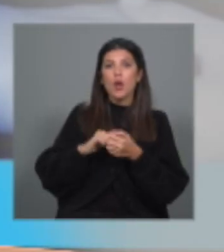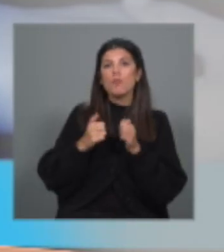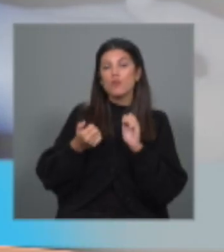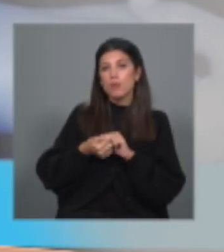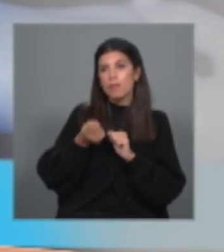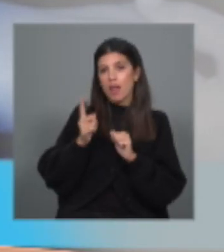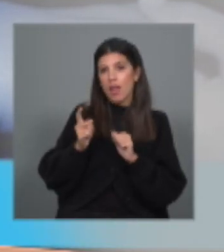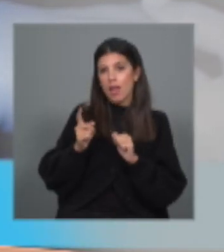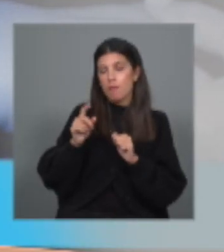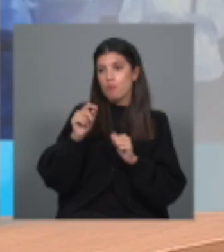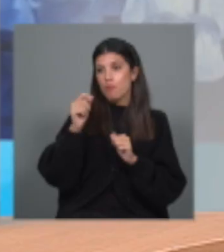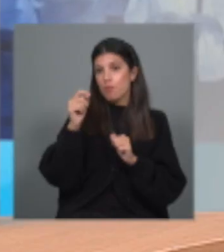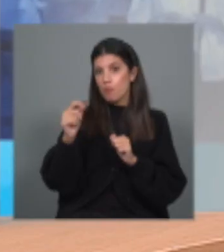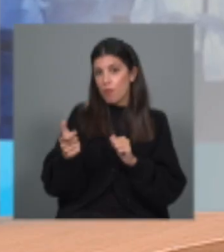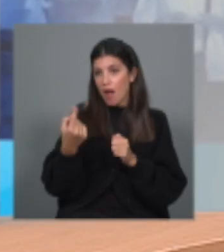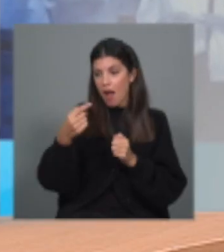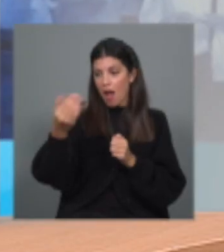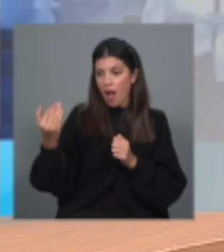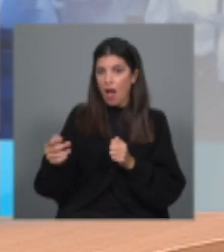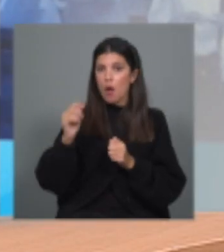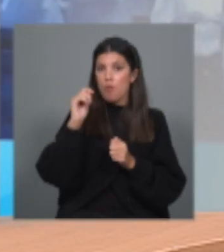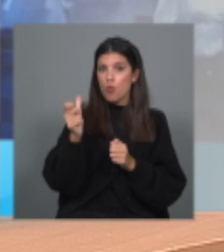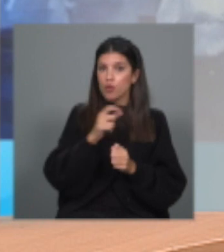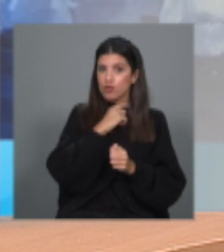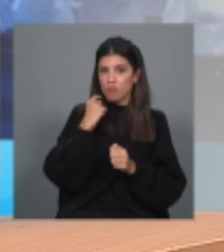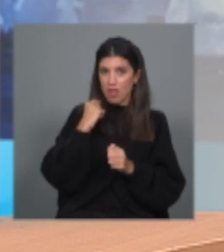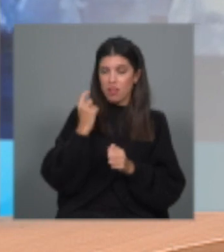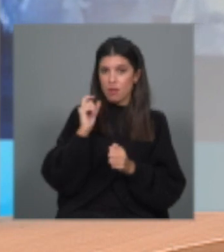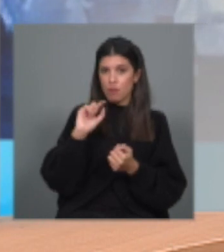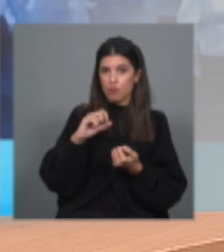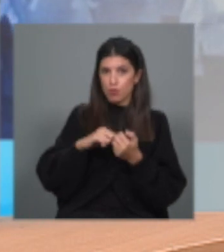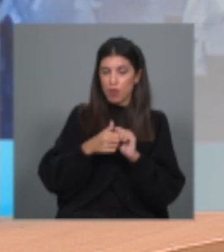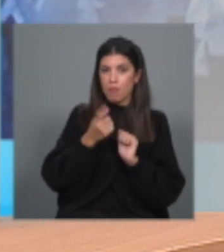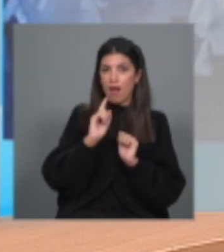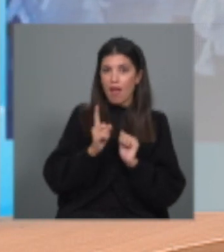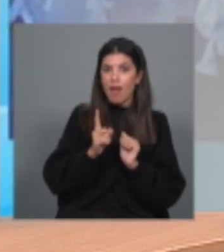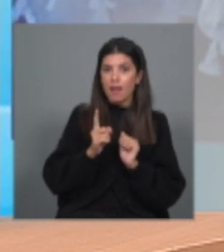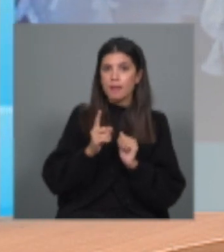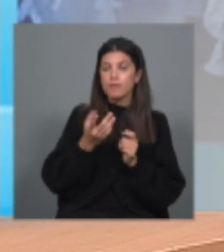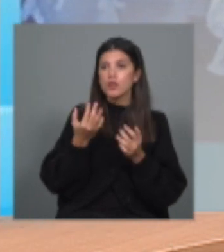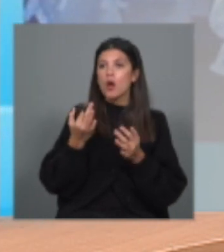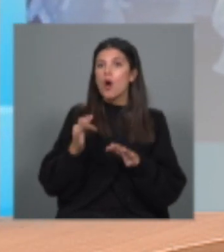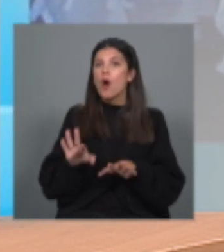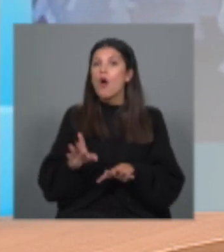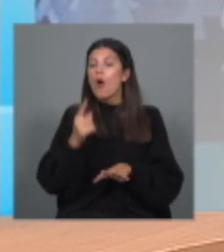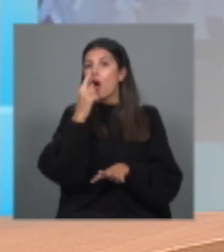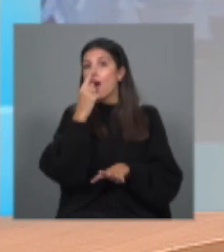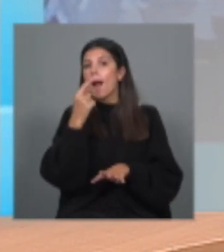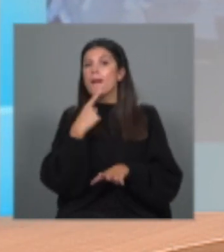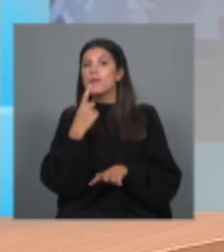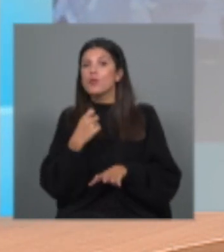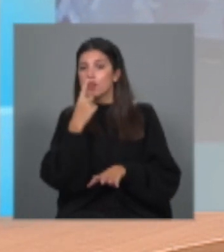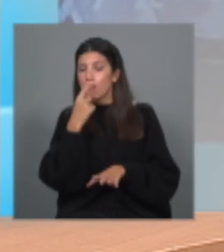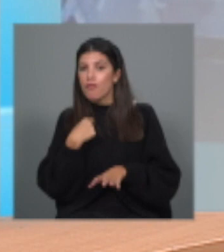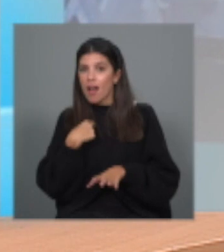poucos sacerdotes? Vamos lá ver, eu não sou capaz de dizer... Ou poucos, esta pergunta está errada, porque não são poucos? São poucos